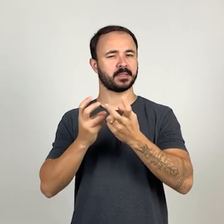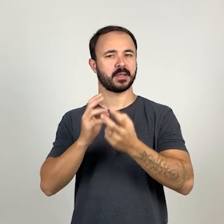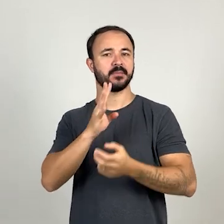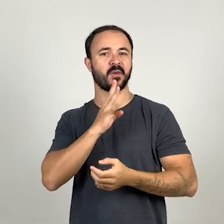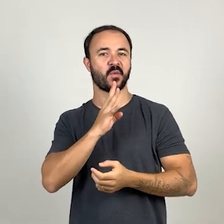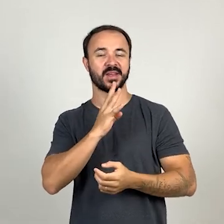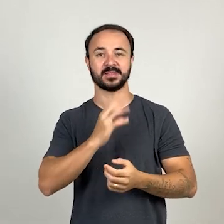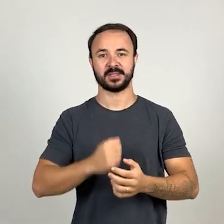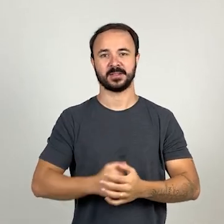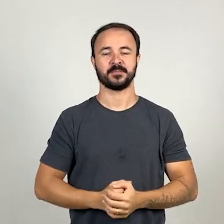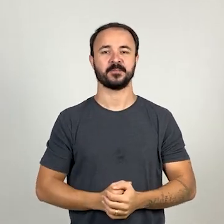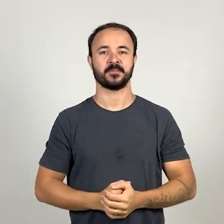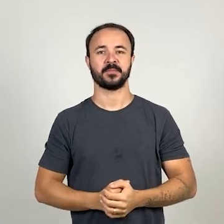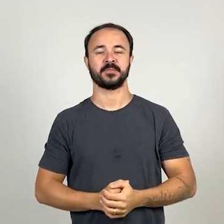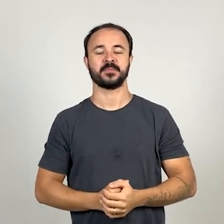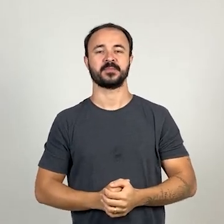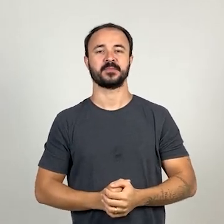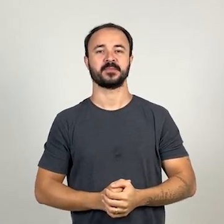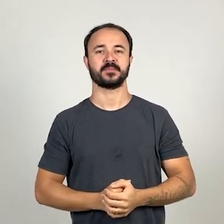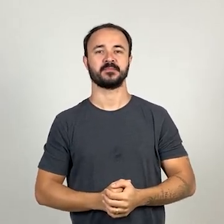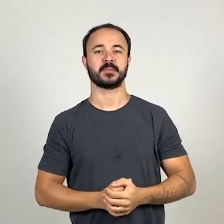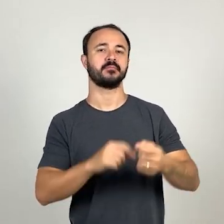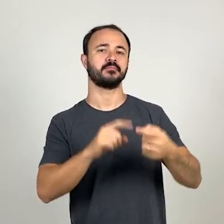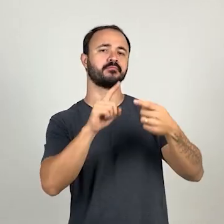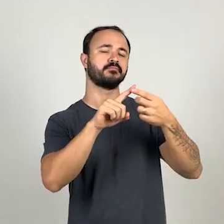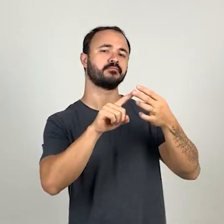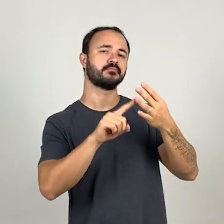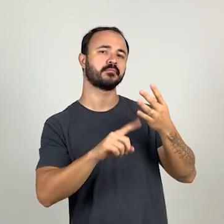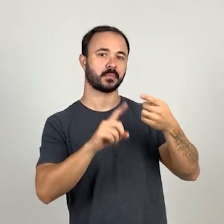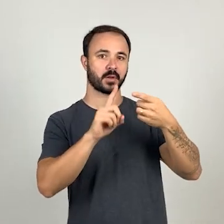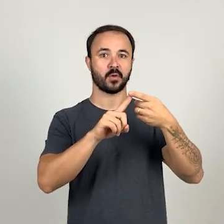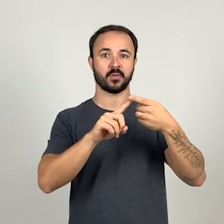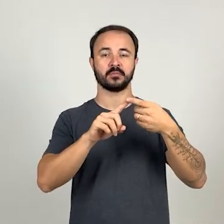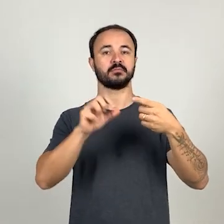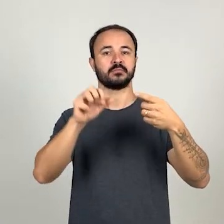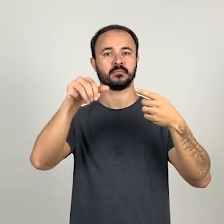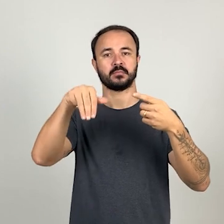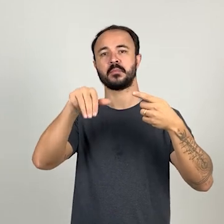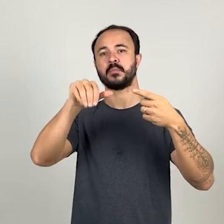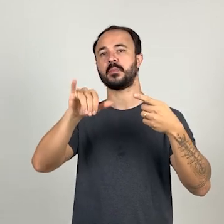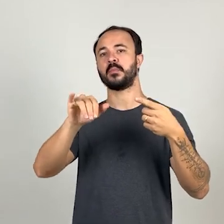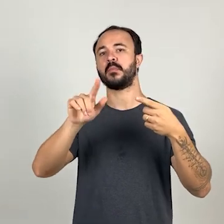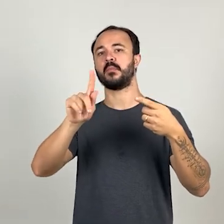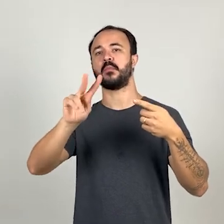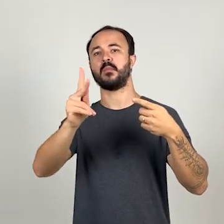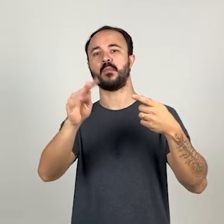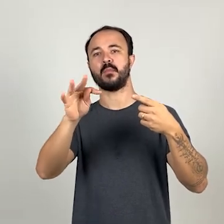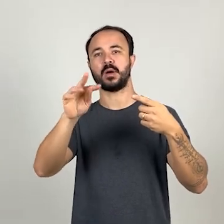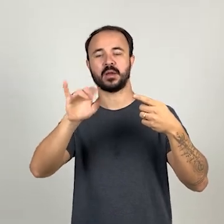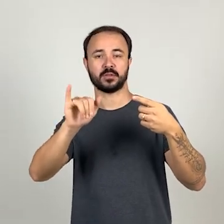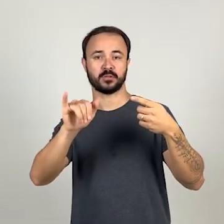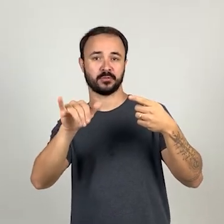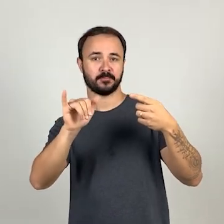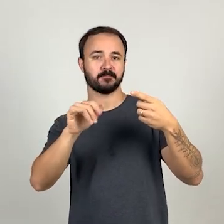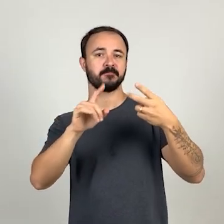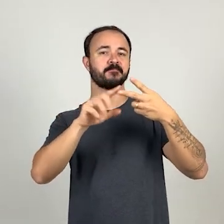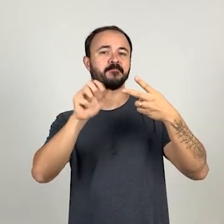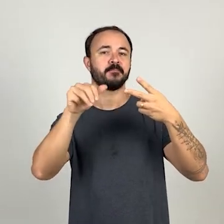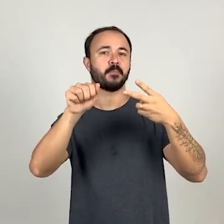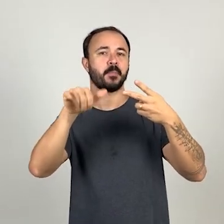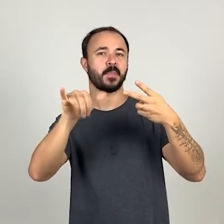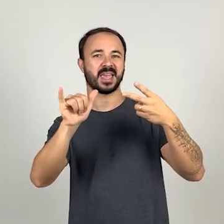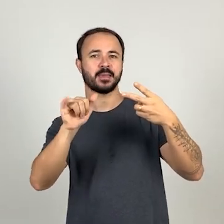conhecê-los? Temos o might, o may. Além de ter sentido de probabilidade, might e may podem ter sentido também